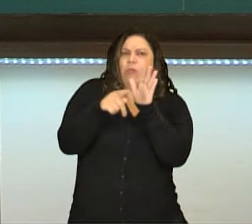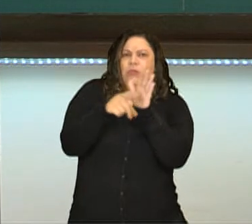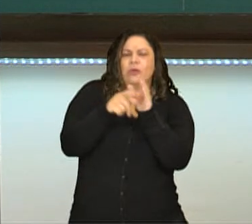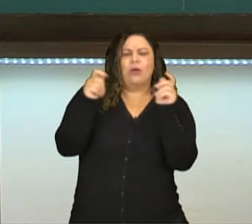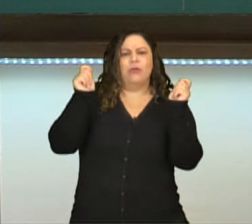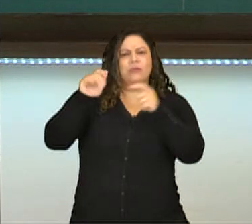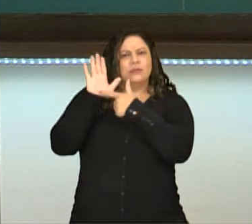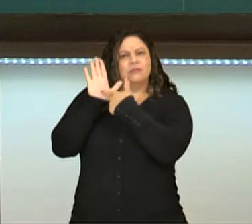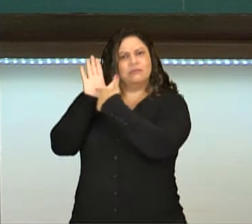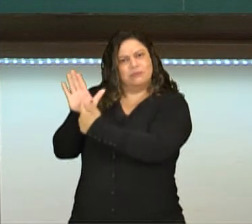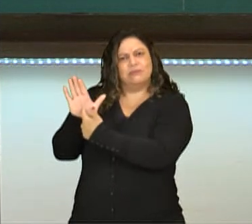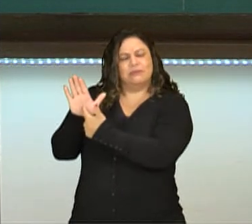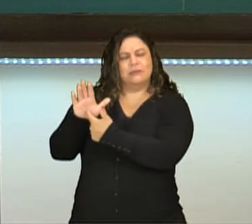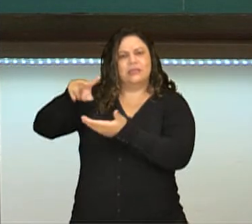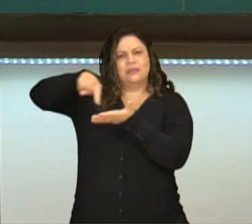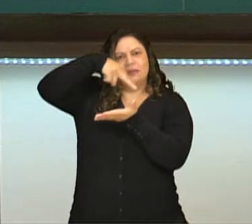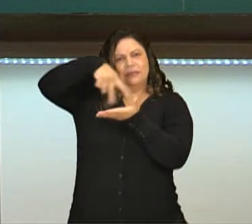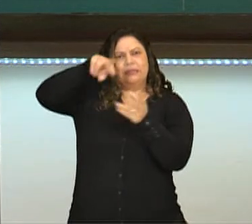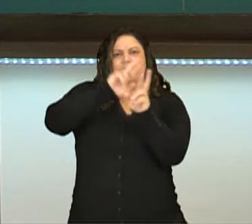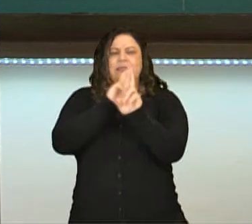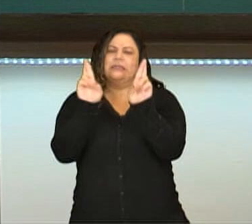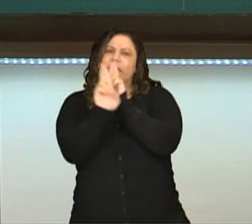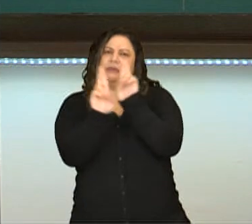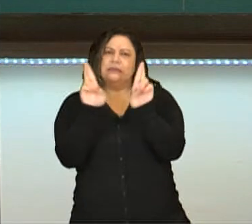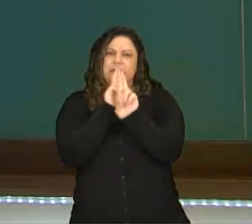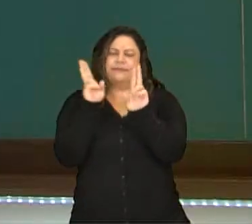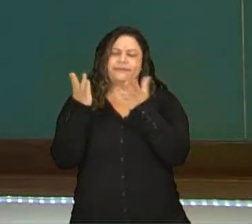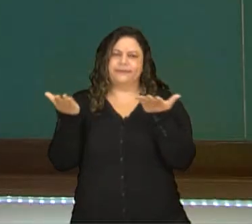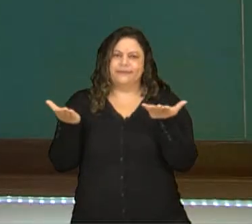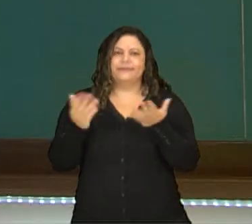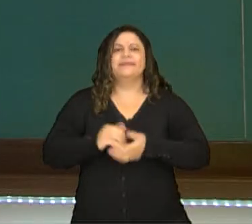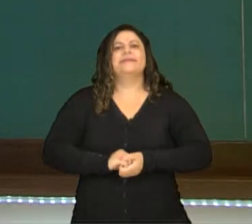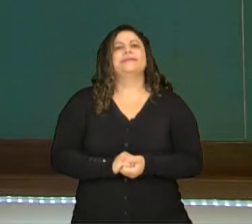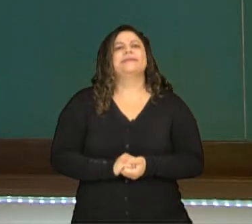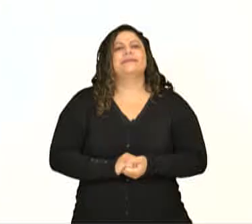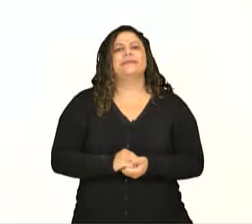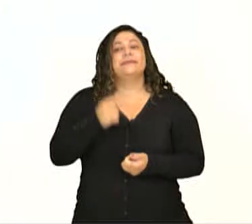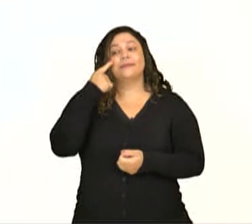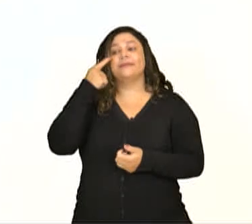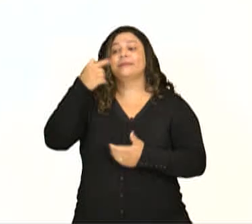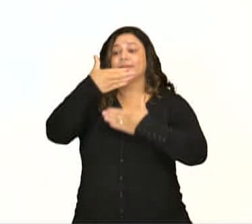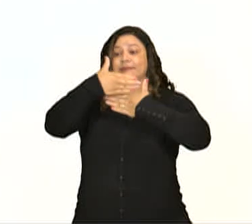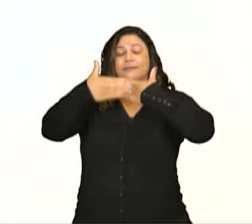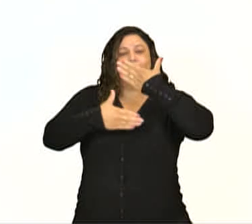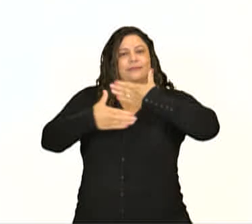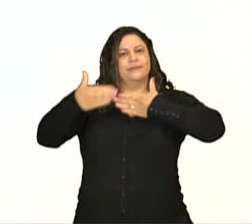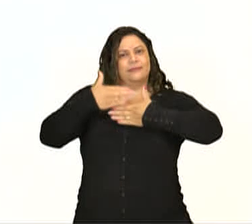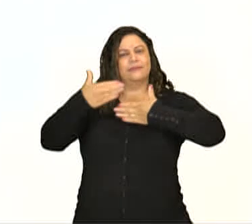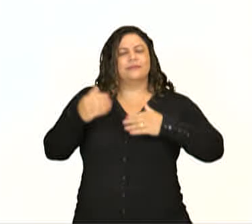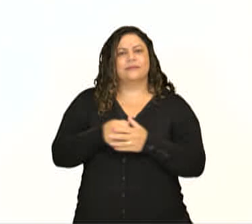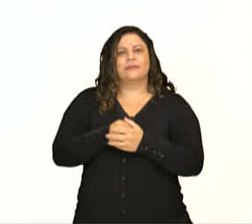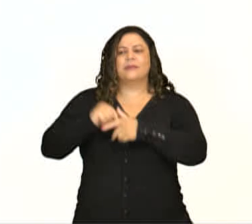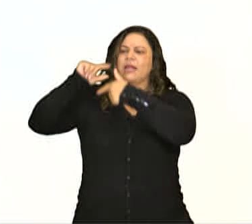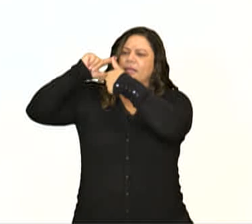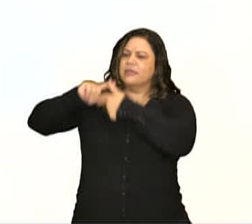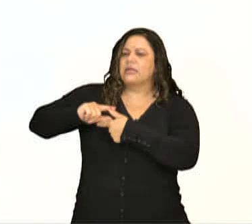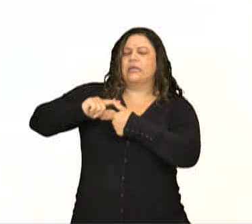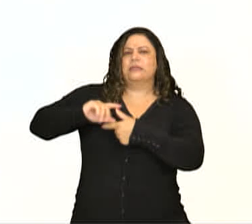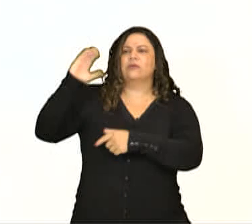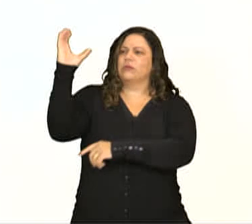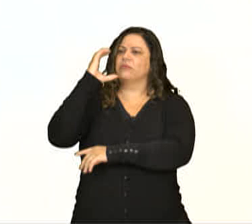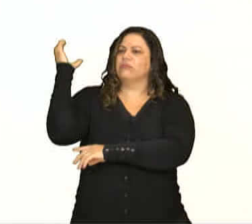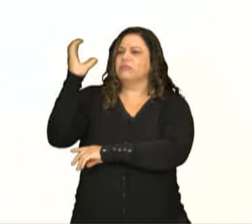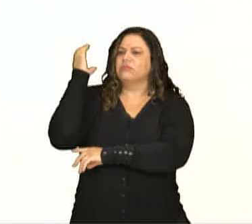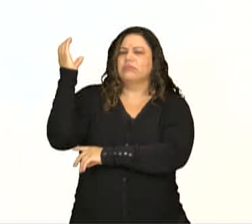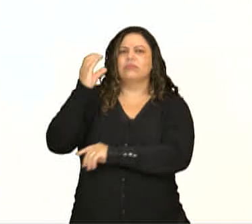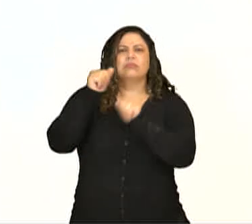relação a essa dança? Me acompanha no próximo slide. Então, a cumbia é uma dança tradicional da Colômbia que se estendeu